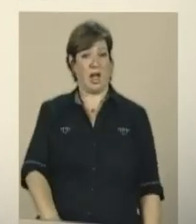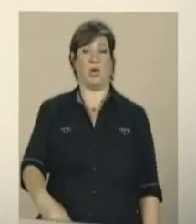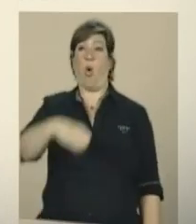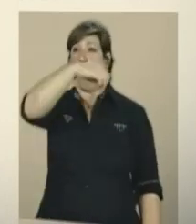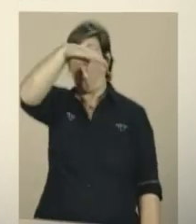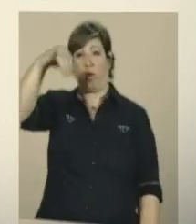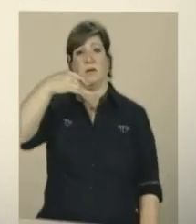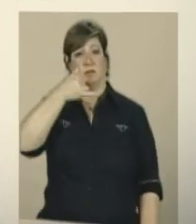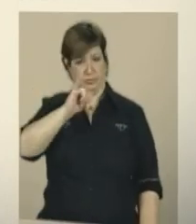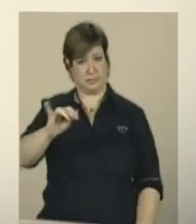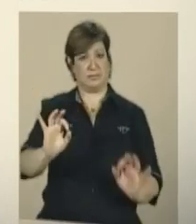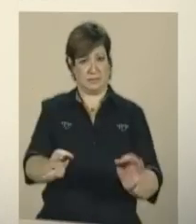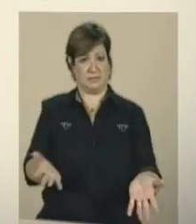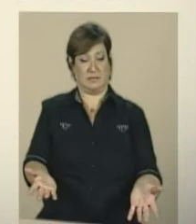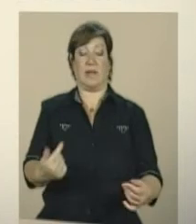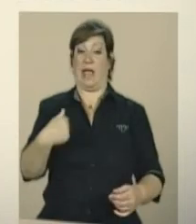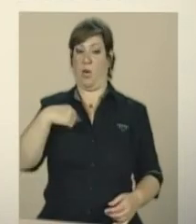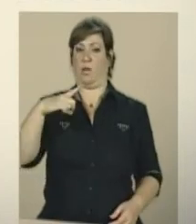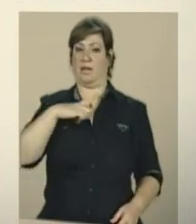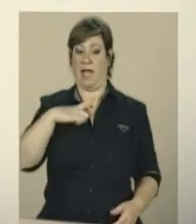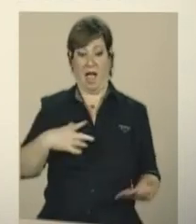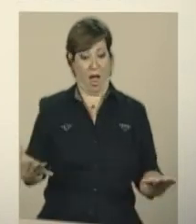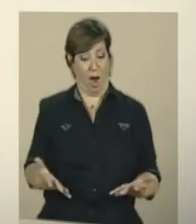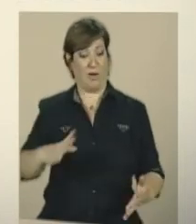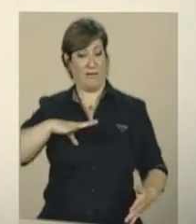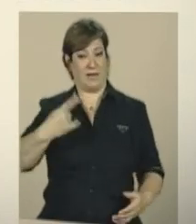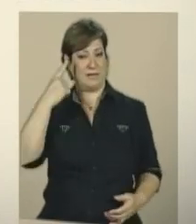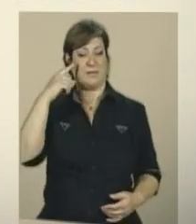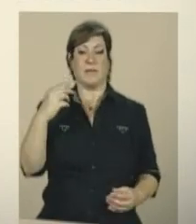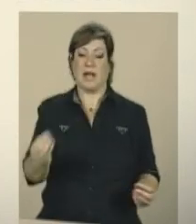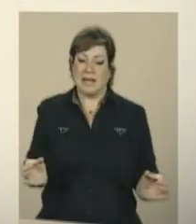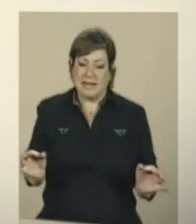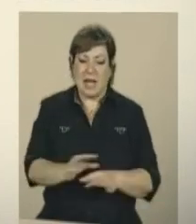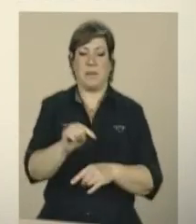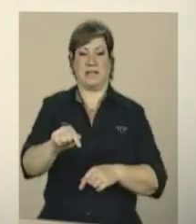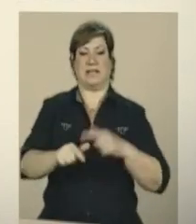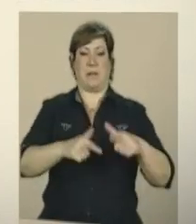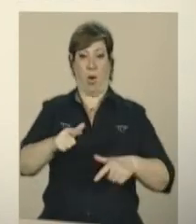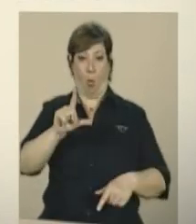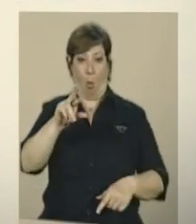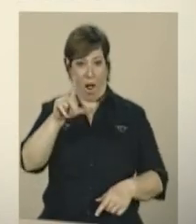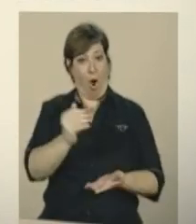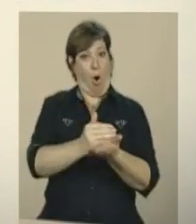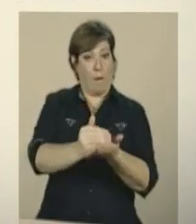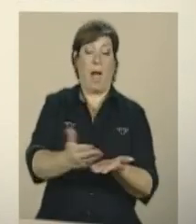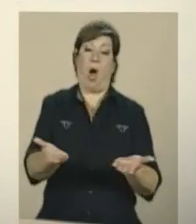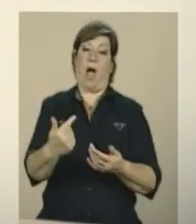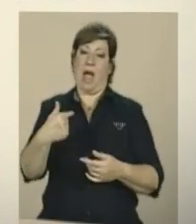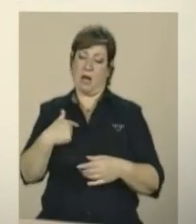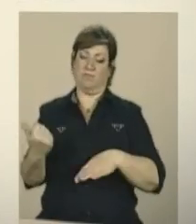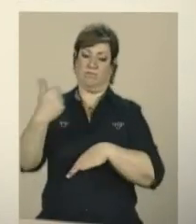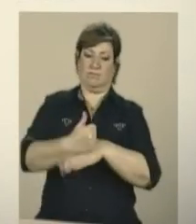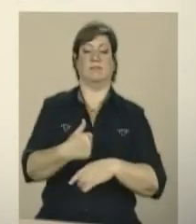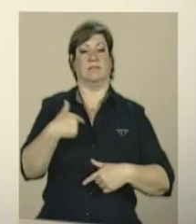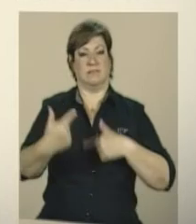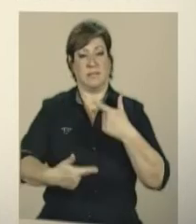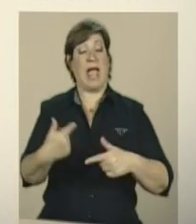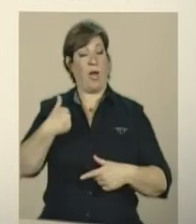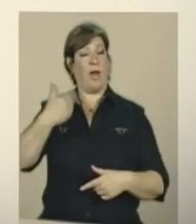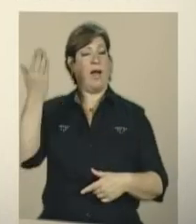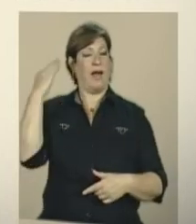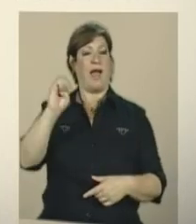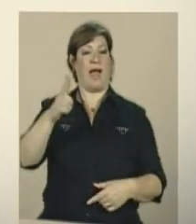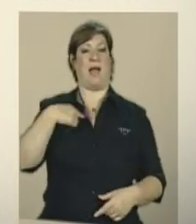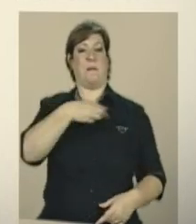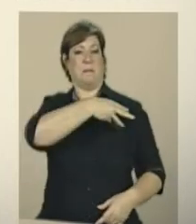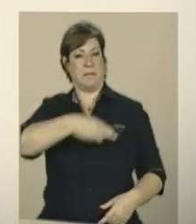brasileira e eu tenho o desafio agora de concluir esse trabalho que aliás Luciano eu ajudei o presidente Lula